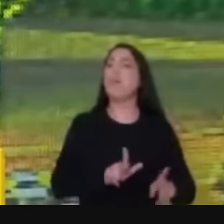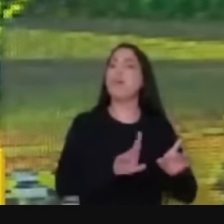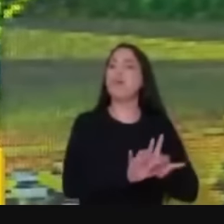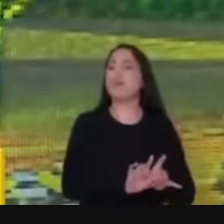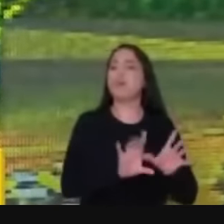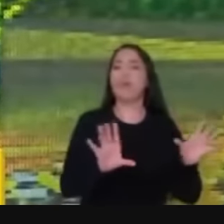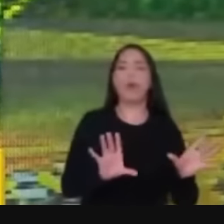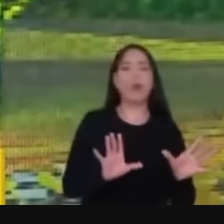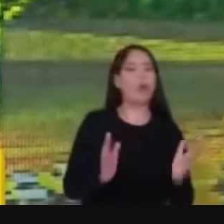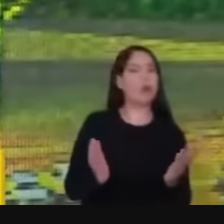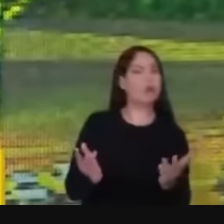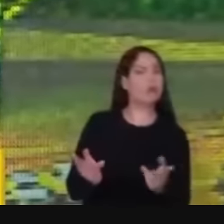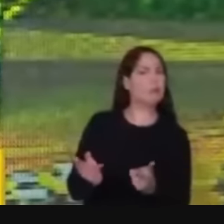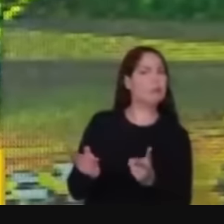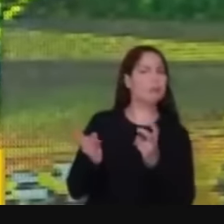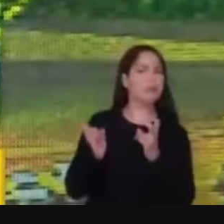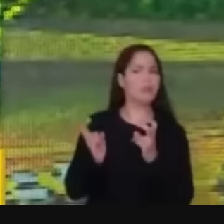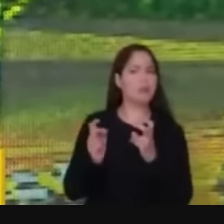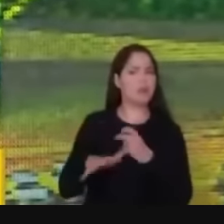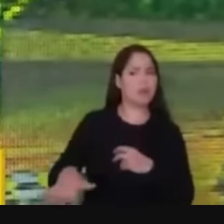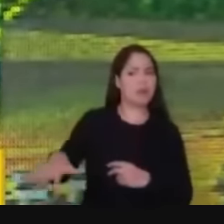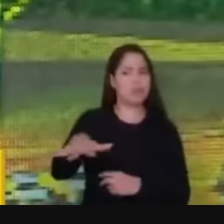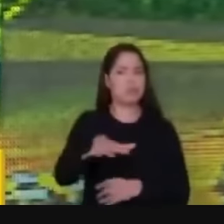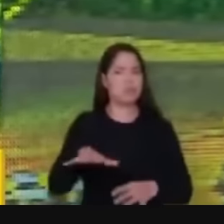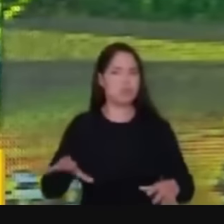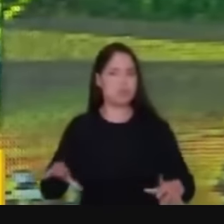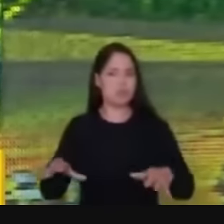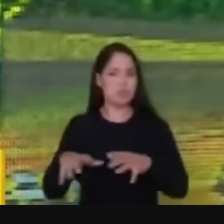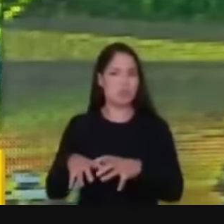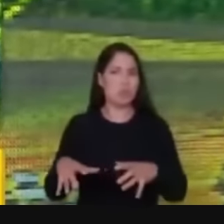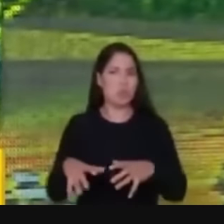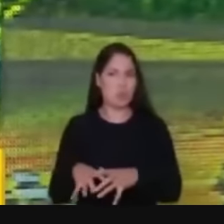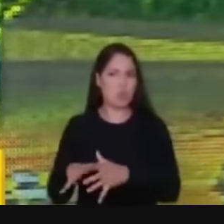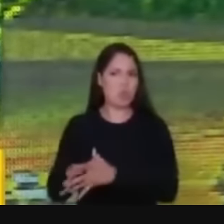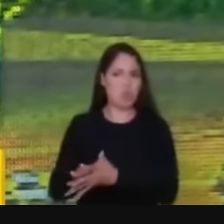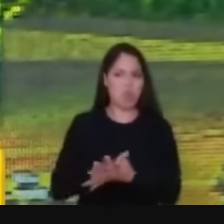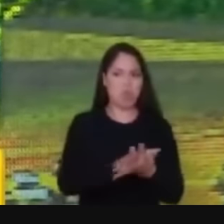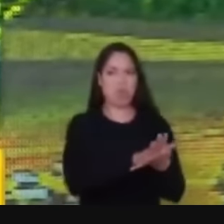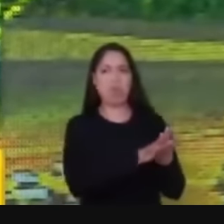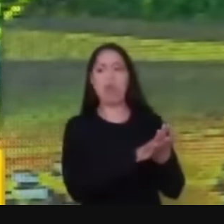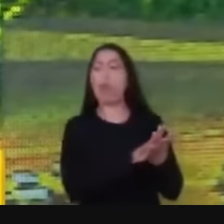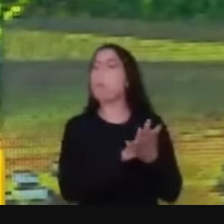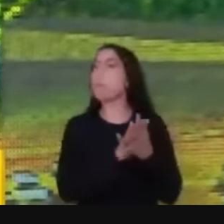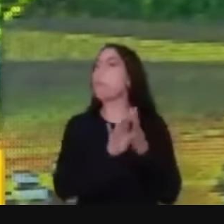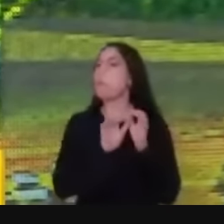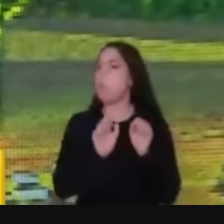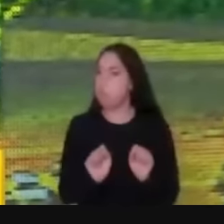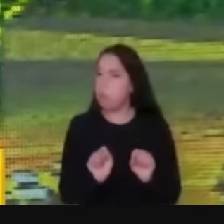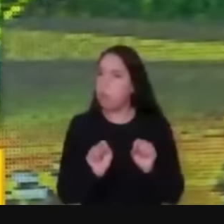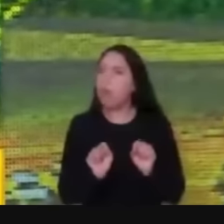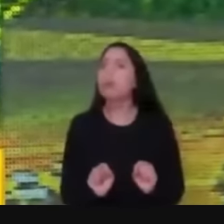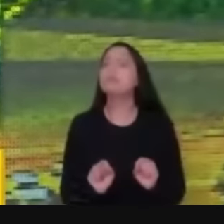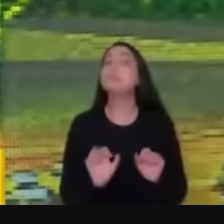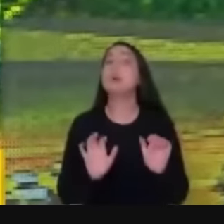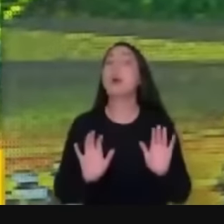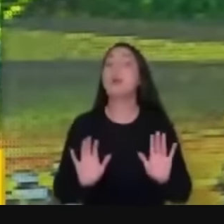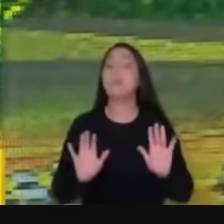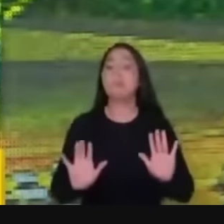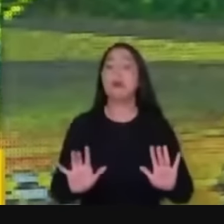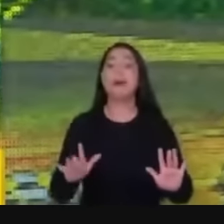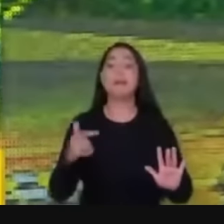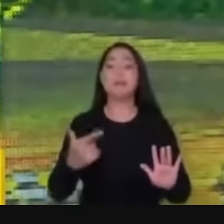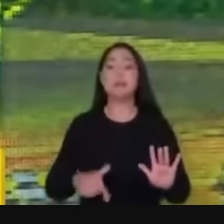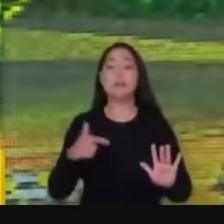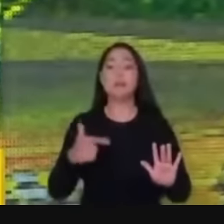percebessem o potencial destrutivo existente nessas práticas e, consequentemente, sem que houvesse